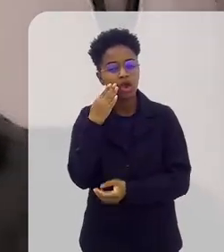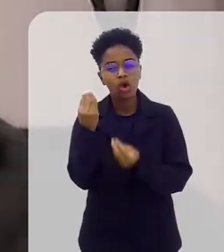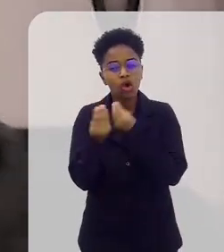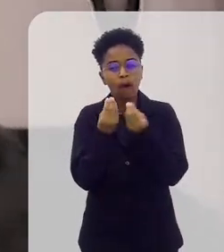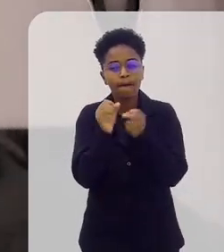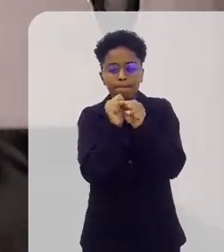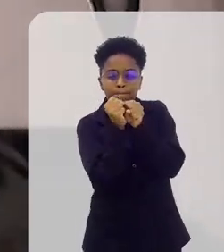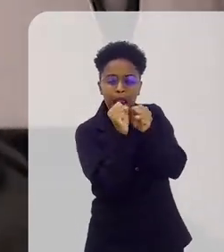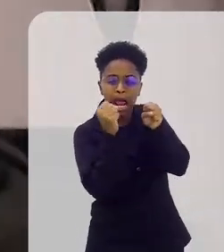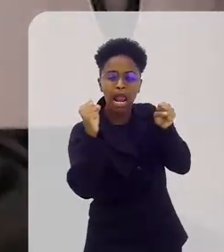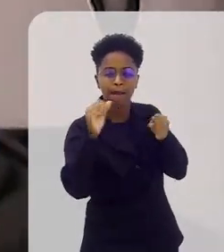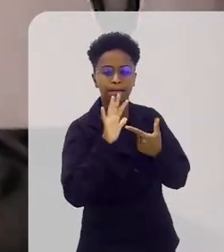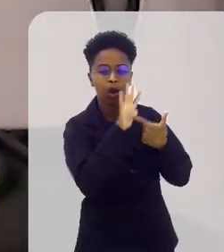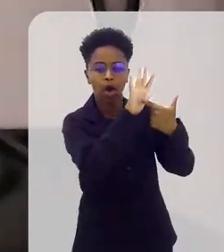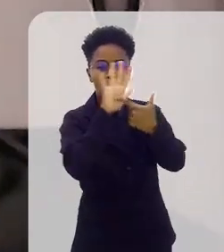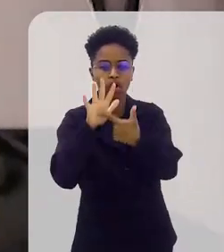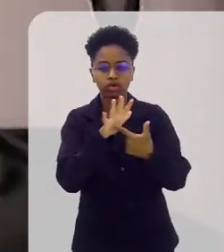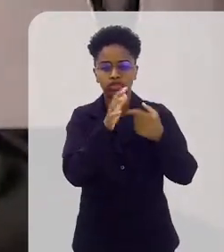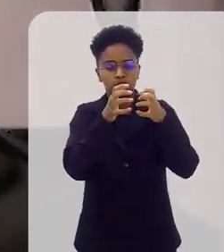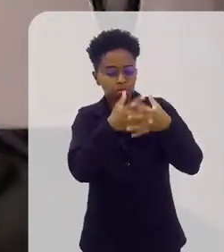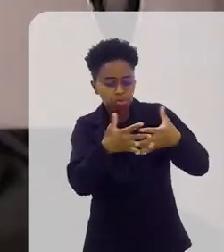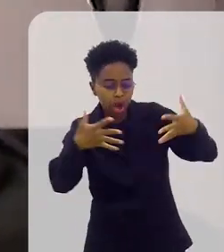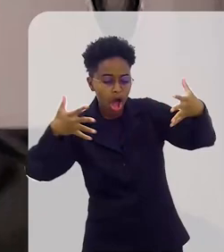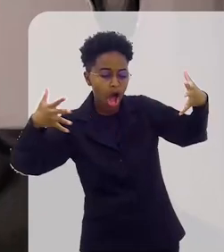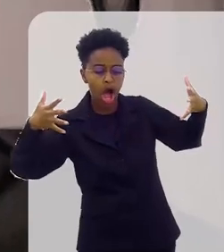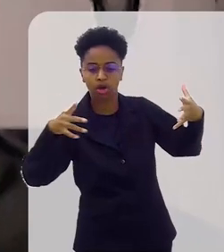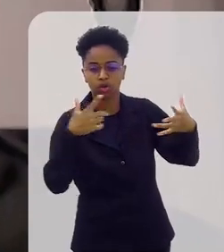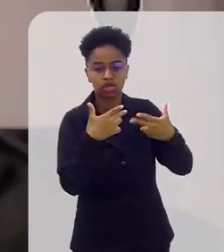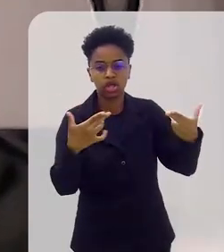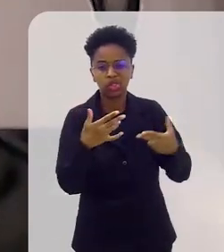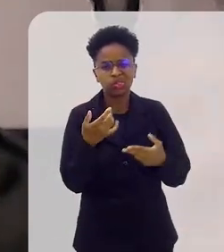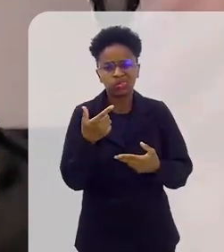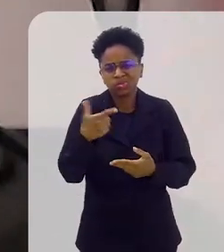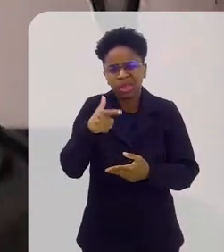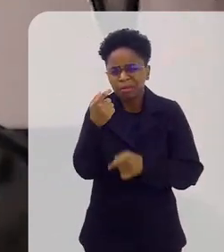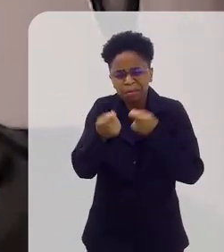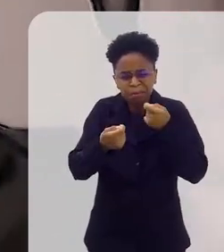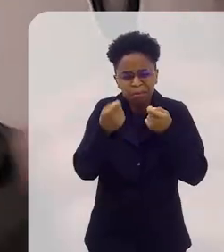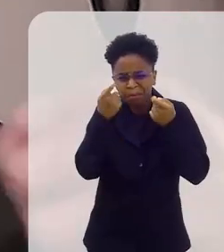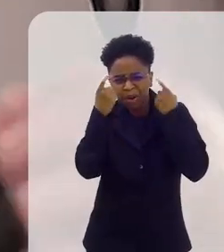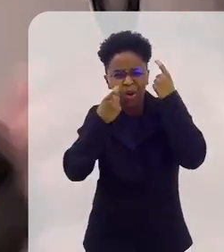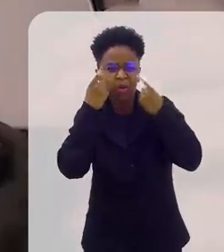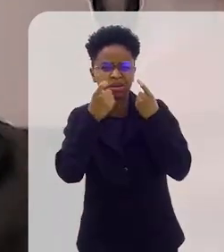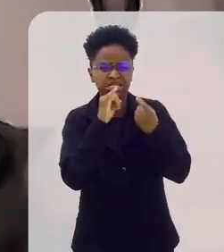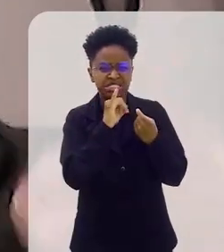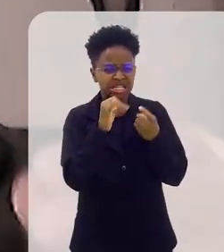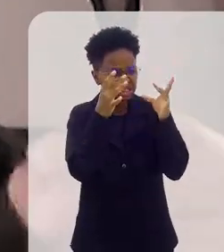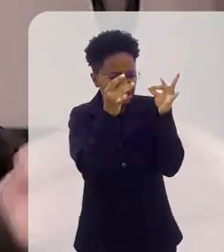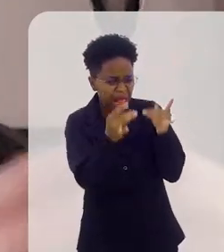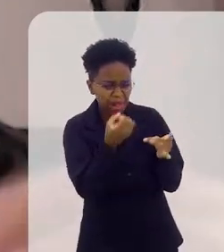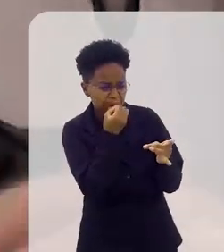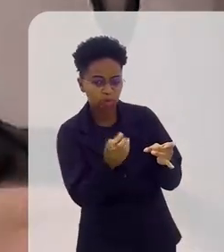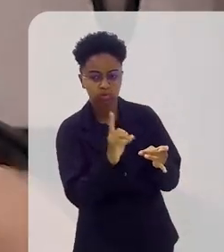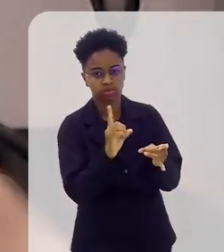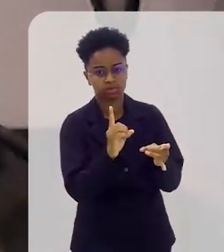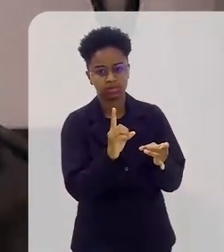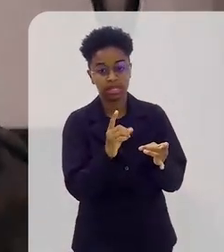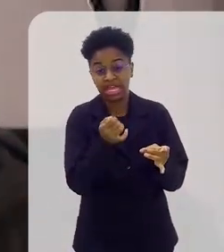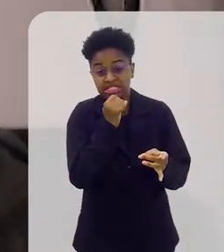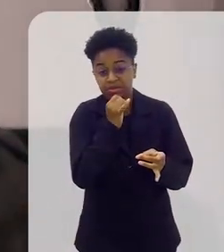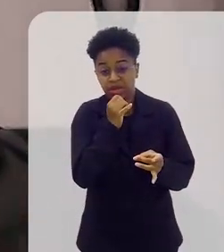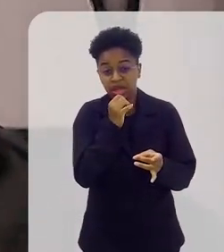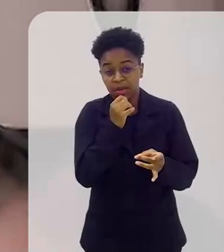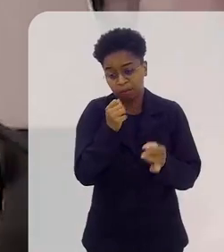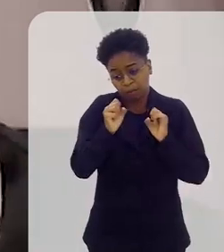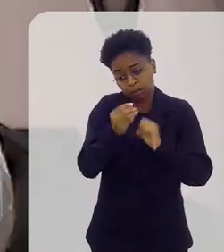muito a dimensão do gigantismo. Então, ele não estava muito preocupado se o acabamento ia ser muito bem feito ou não. Ele, em vez de botar